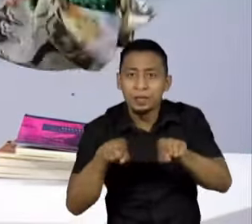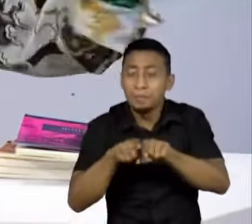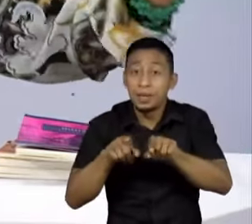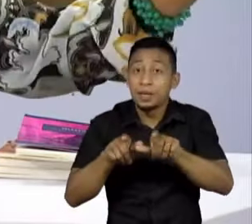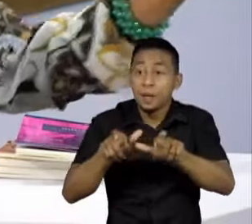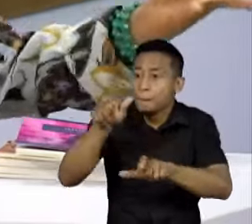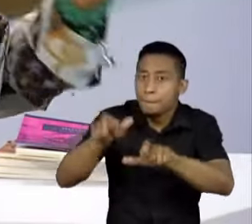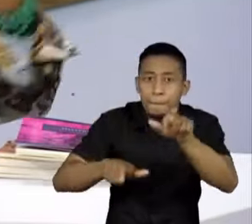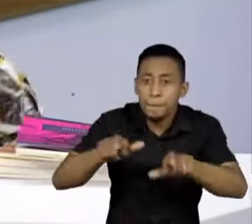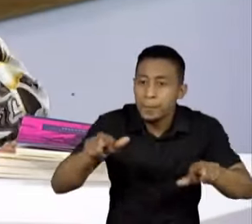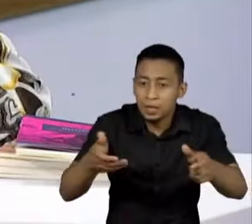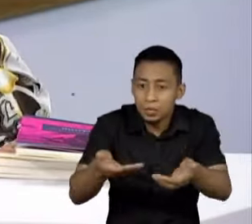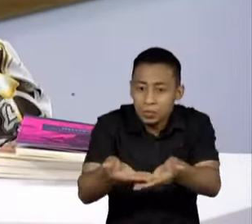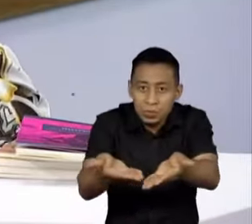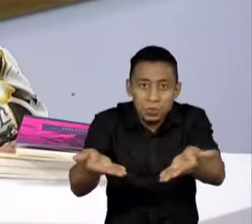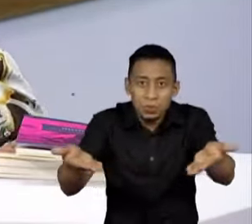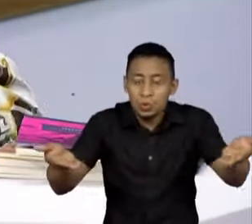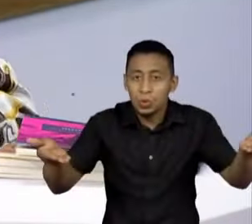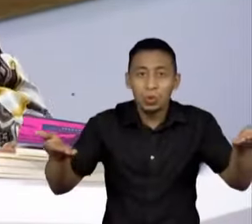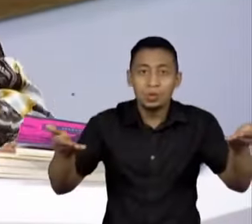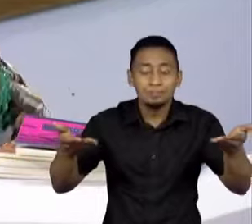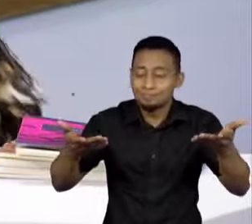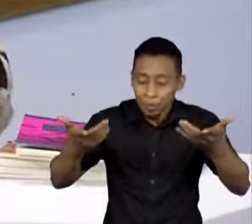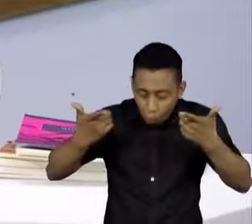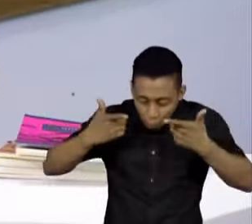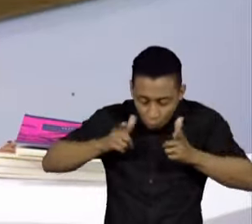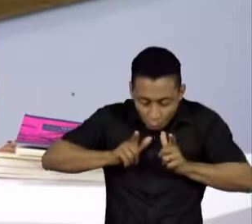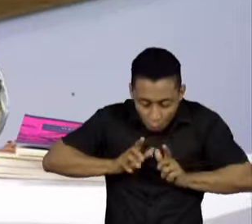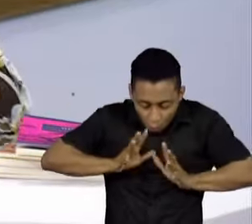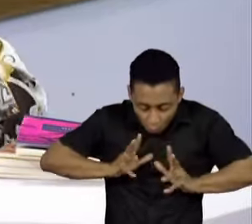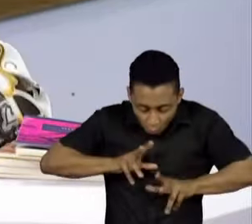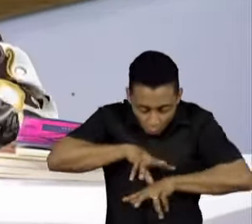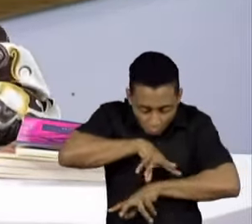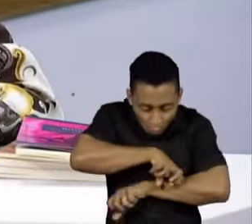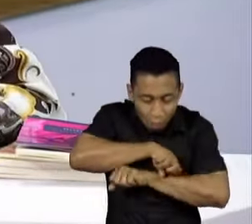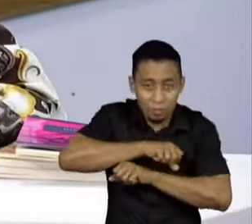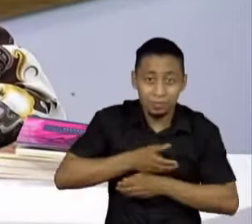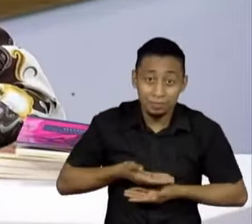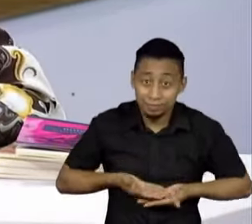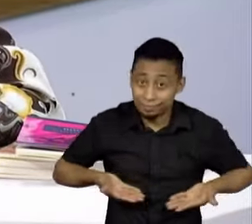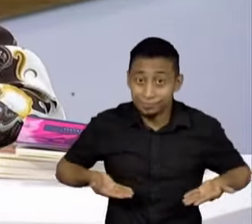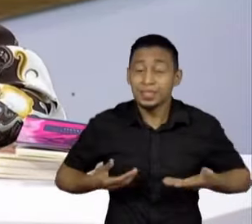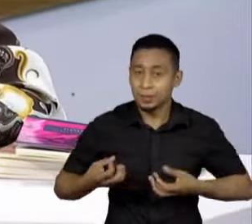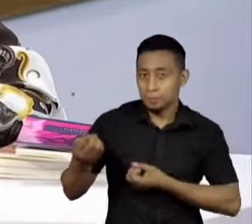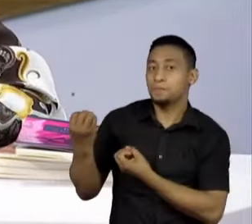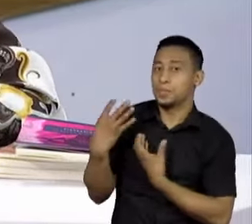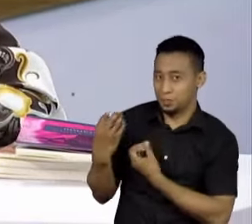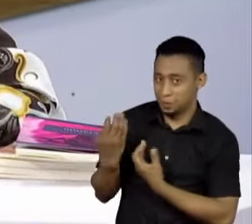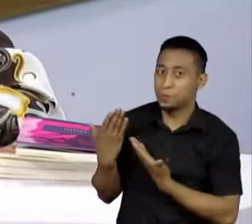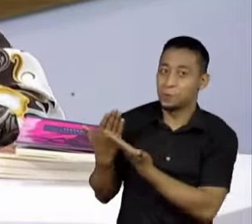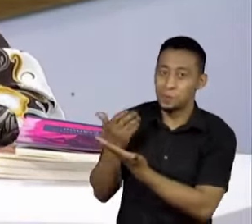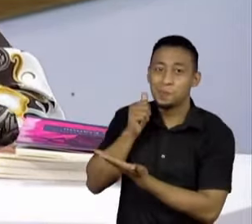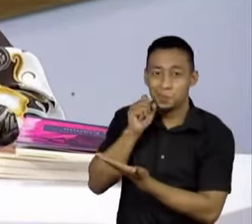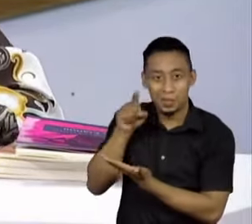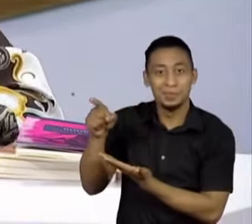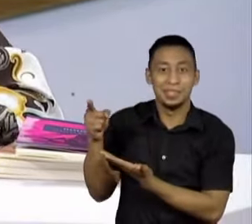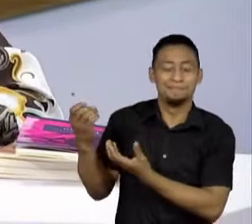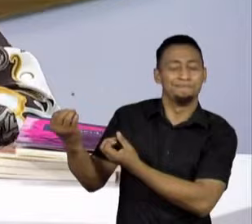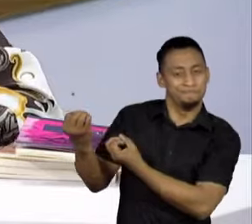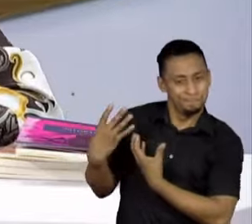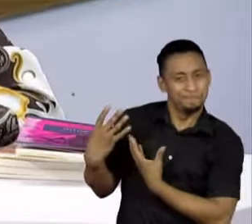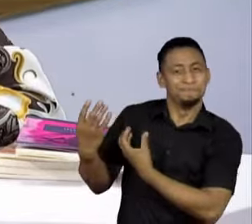corpos vazios rente às calçadas, e me ensinou, eu insisto, foi ela, a fazer da